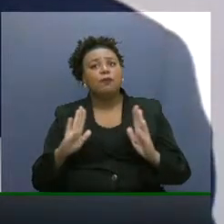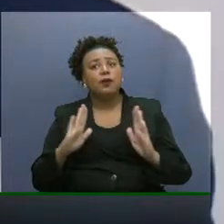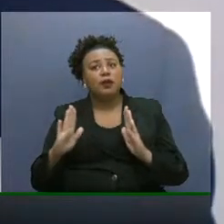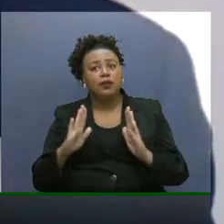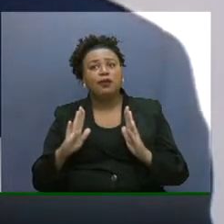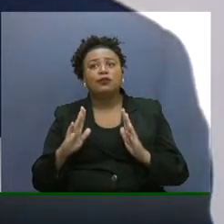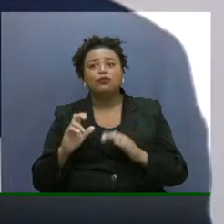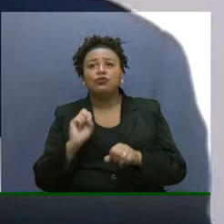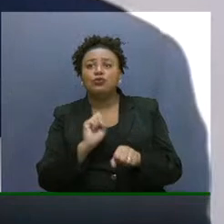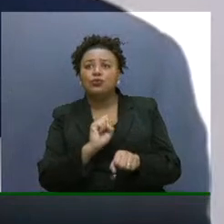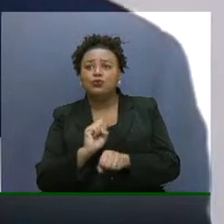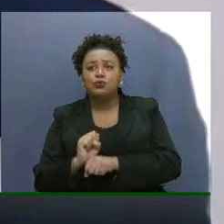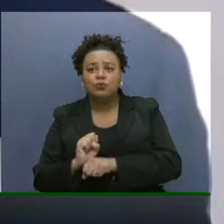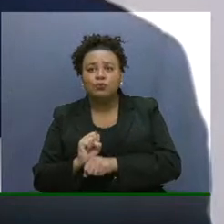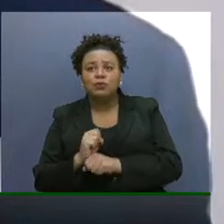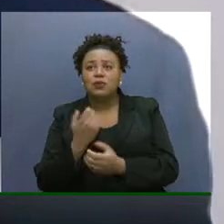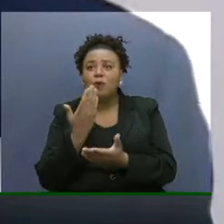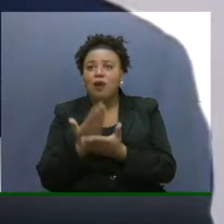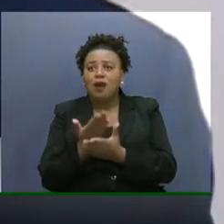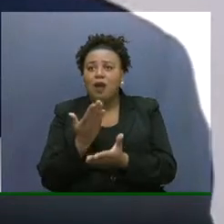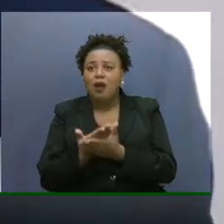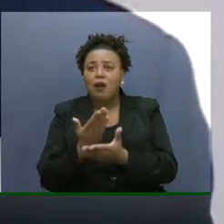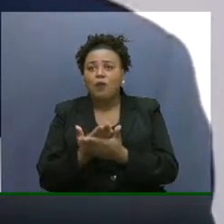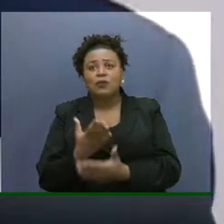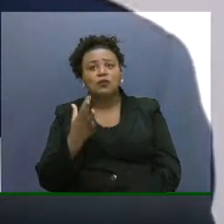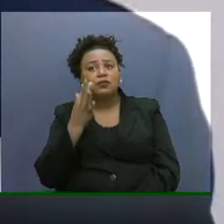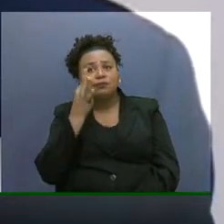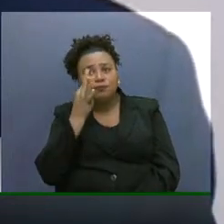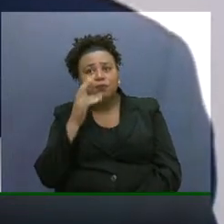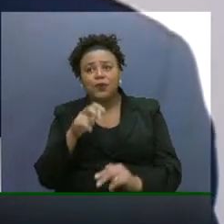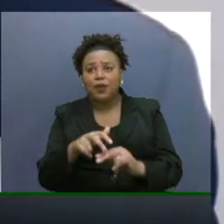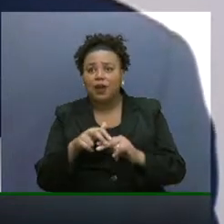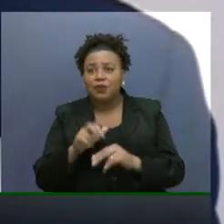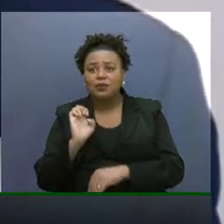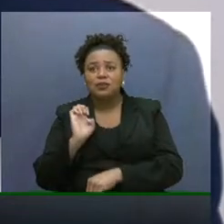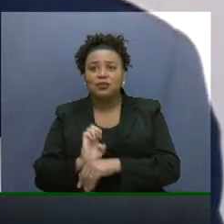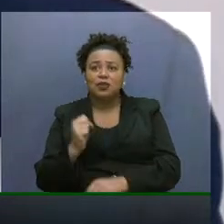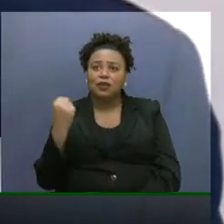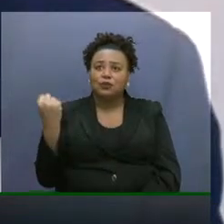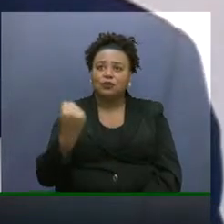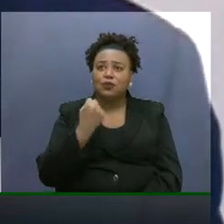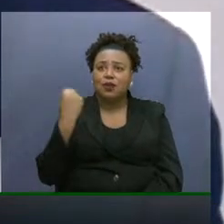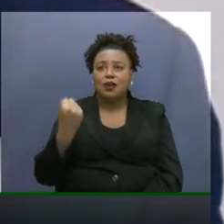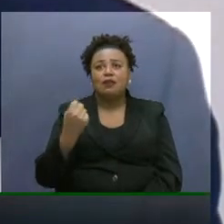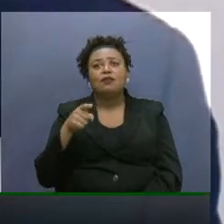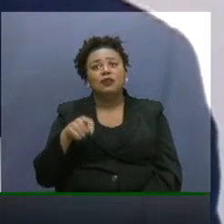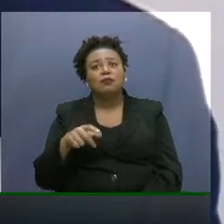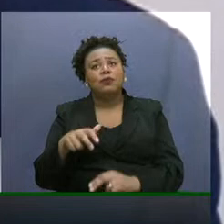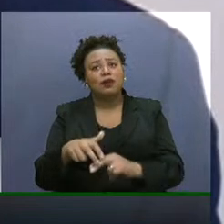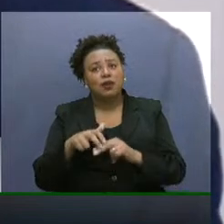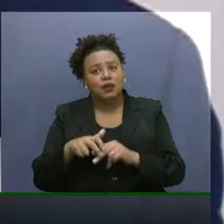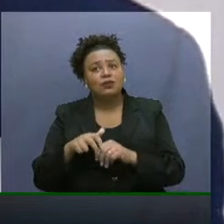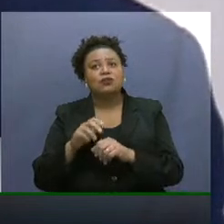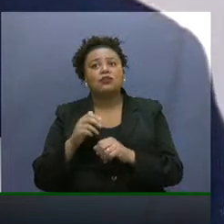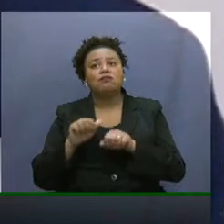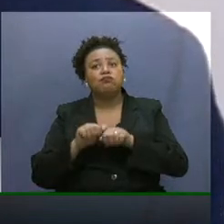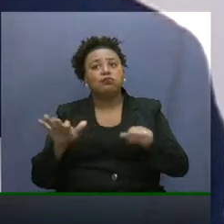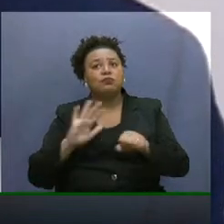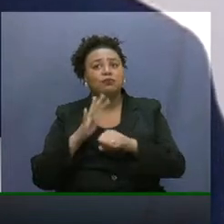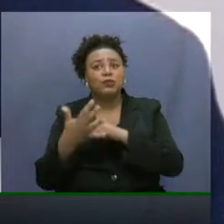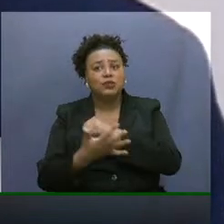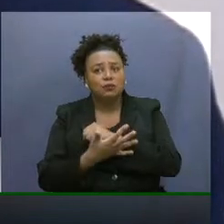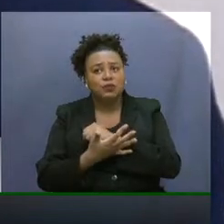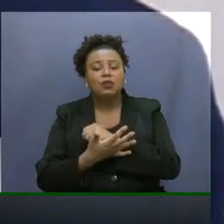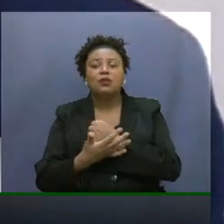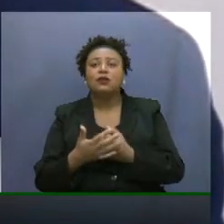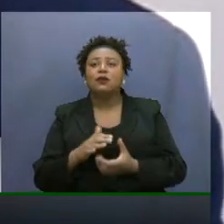de suspensão das aulas presenciais em razão do estado de calamidade pública decorrente da pandemia